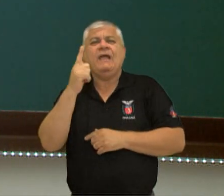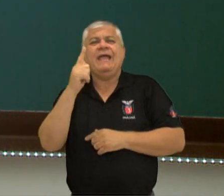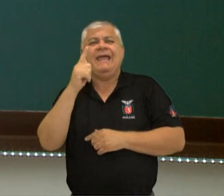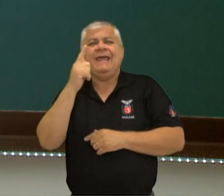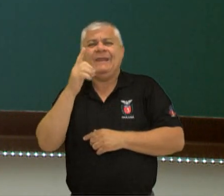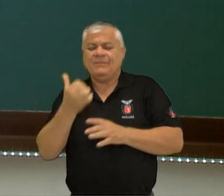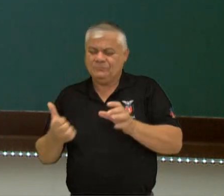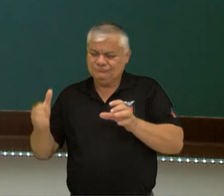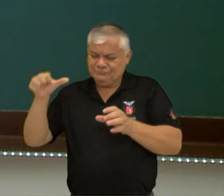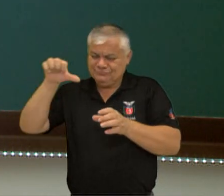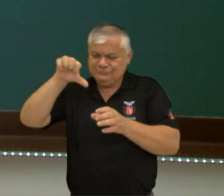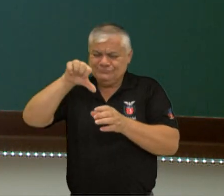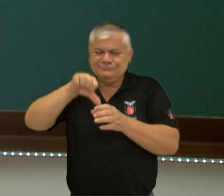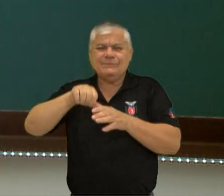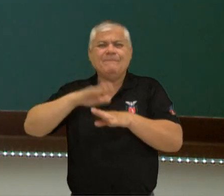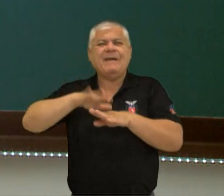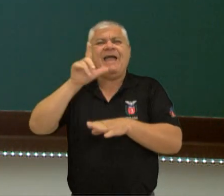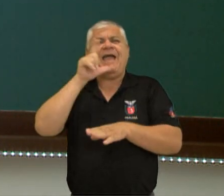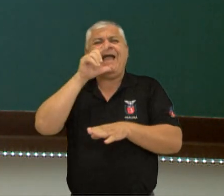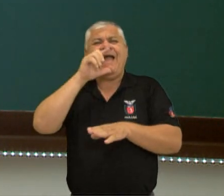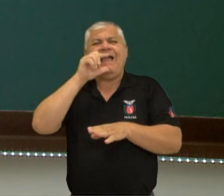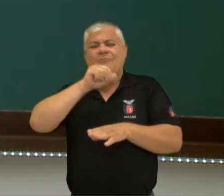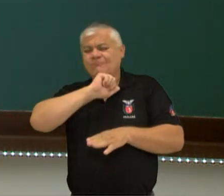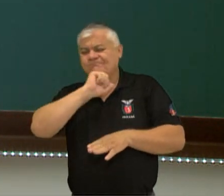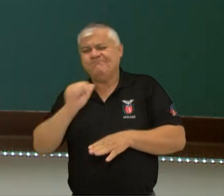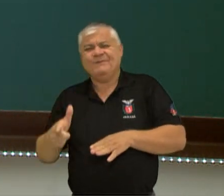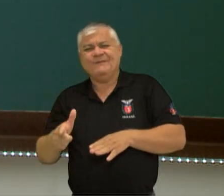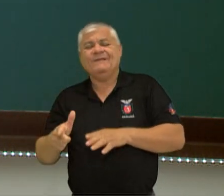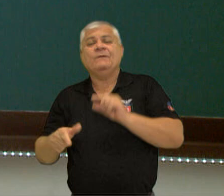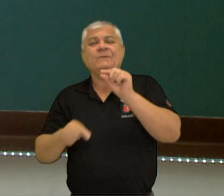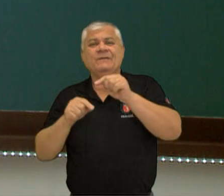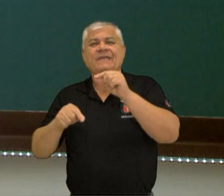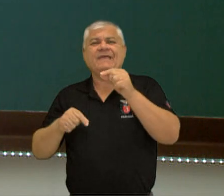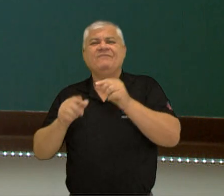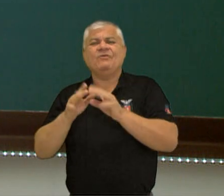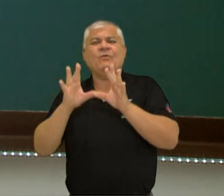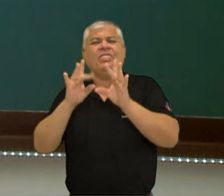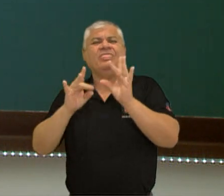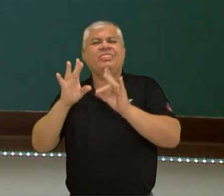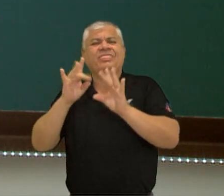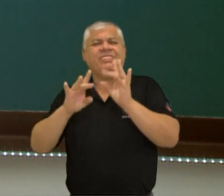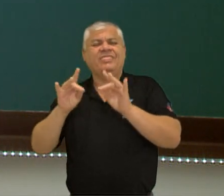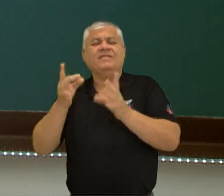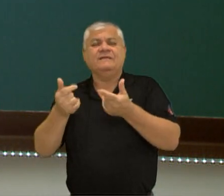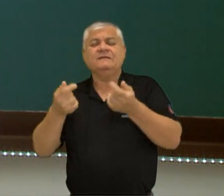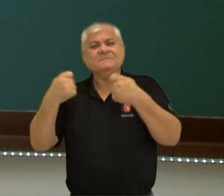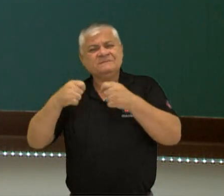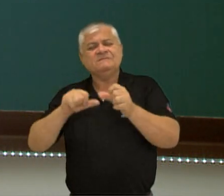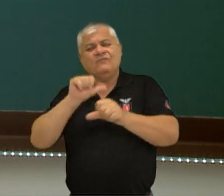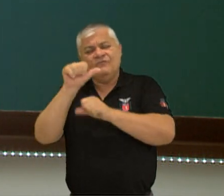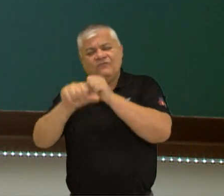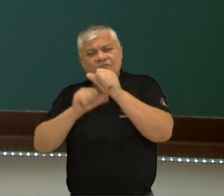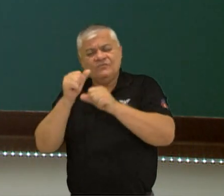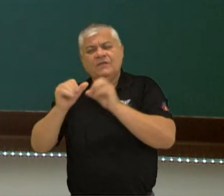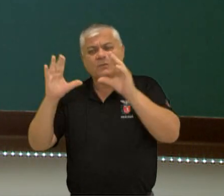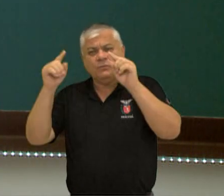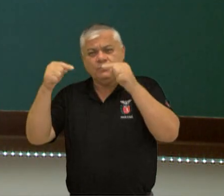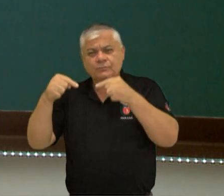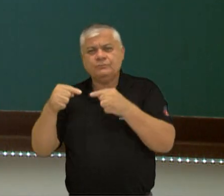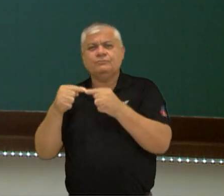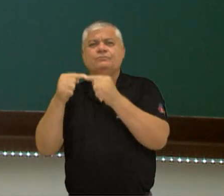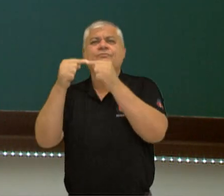Acabou colocando mais água do que deveria, ou seja, fez uma solução mais diluída do que o valor que ele gostaria. Qual